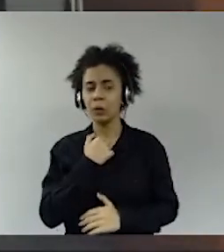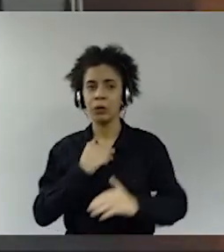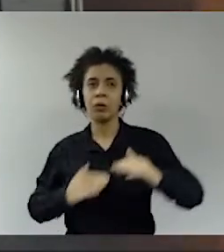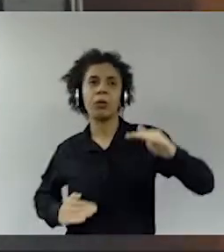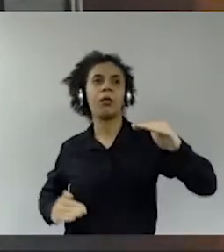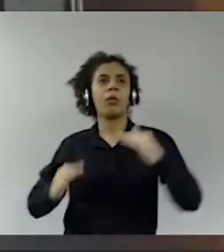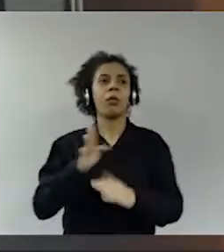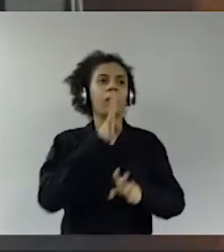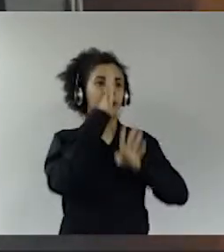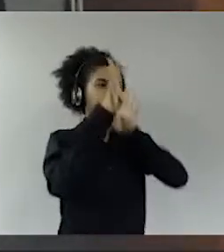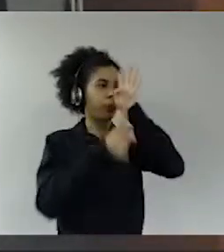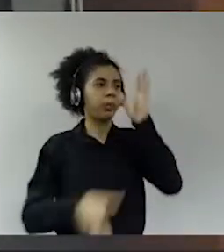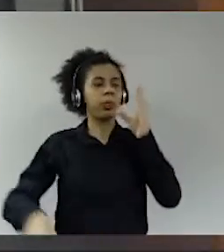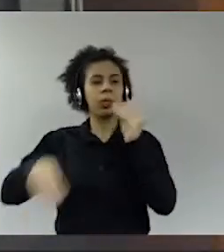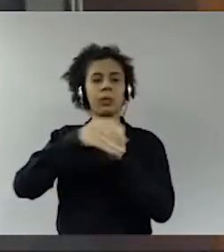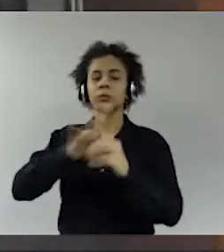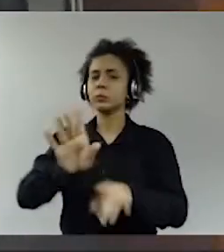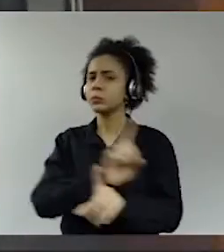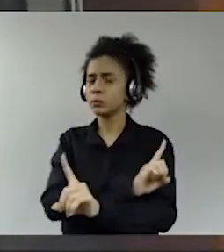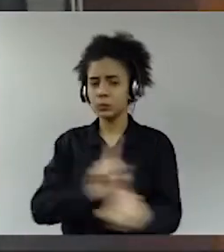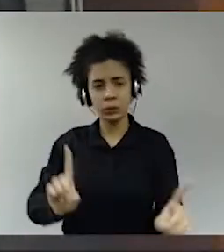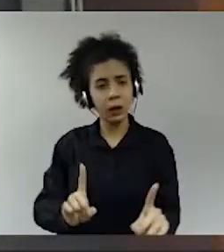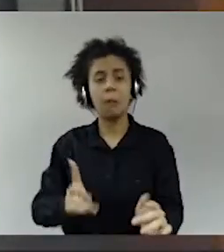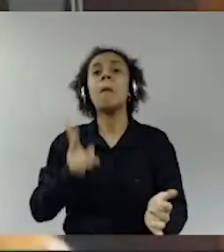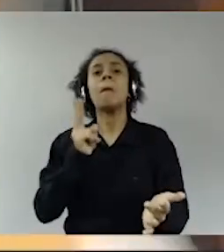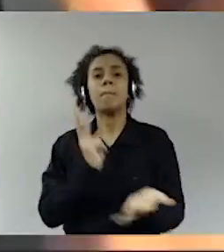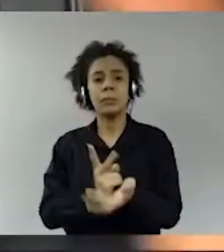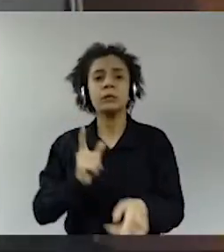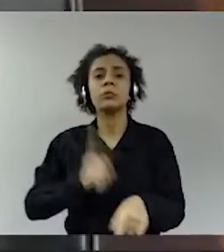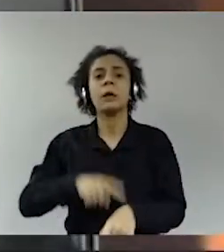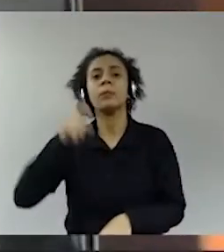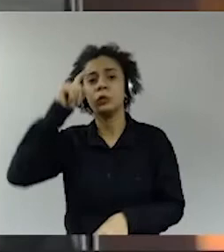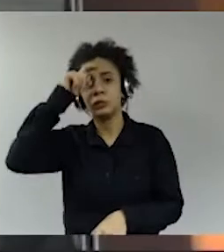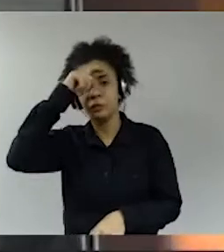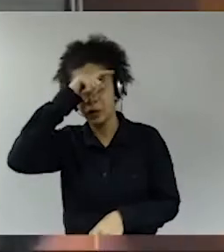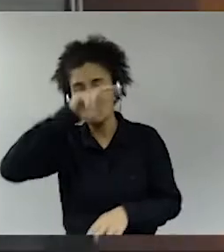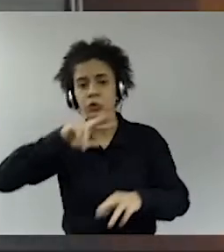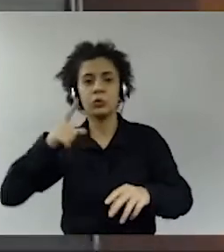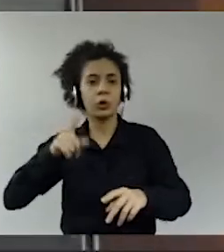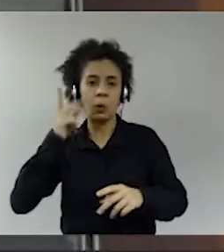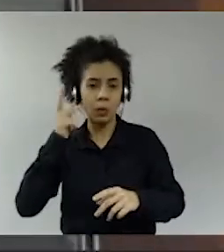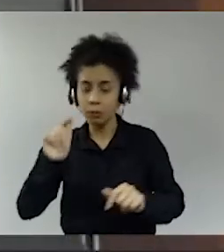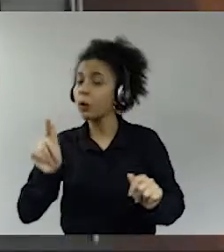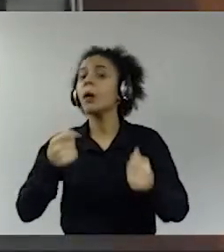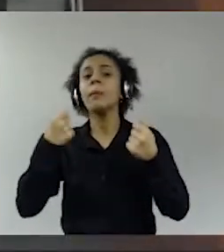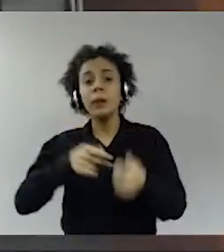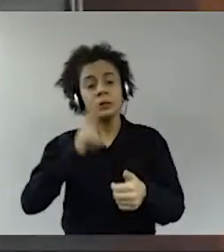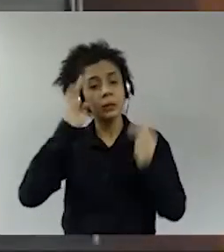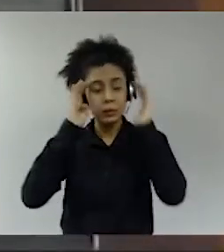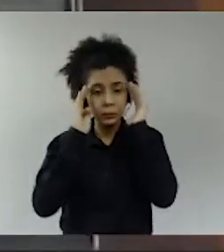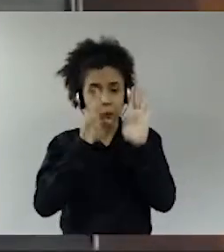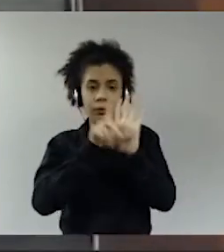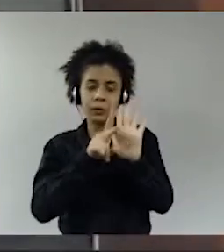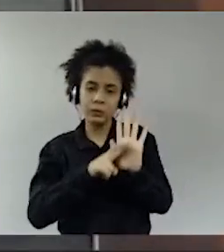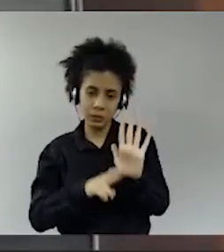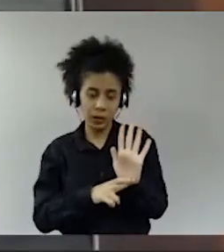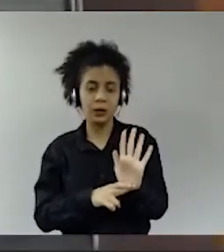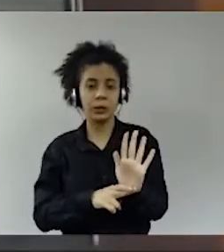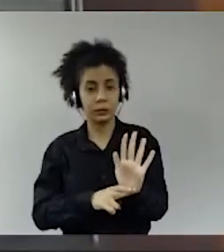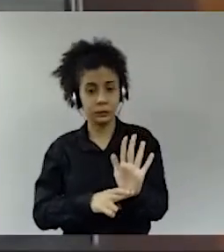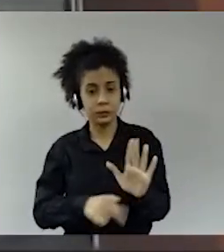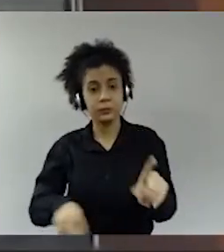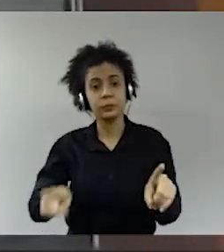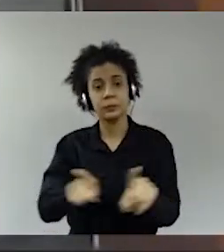ultrapassados, mesmo que estejamos em face de uma situação anômala. Também a nossa